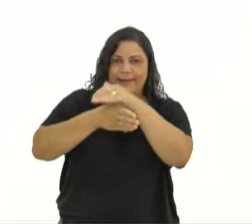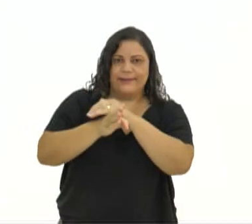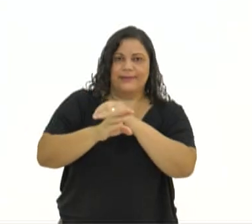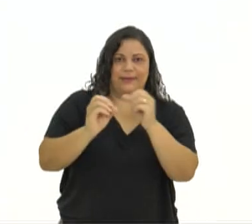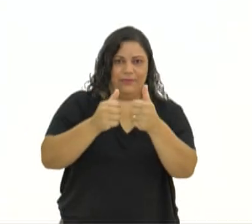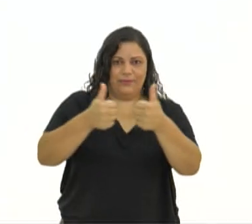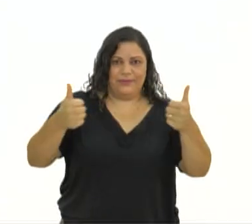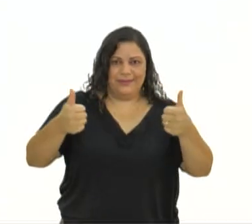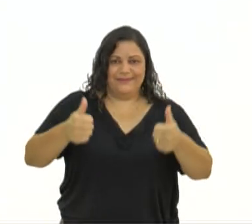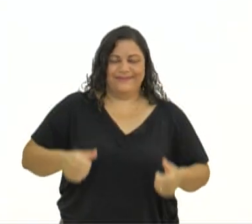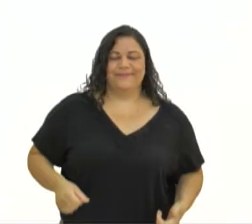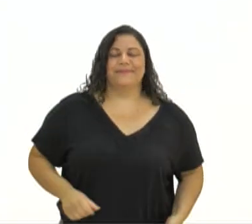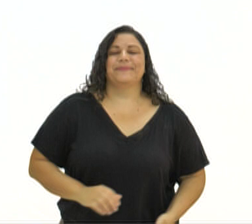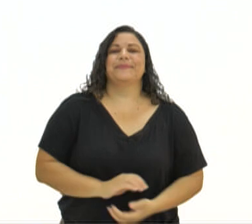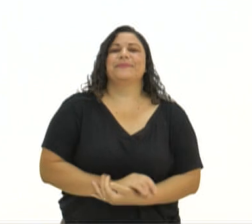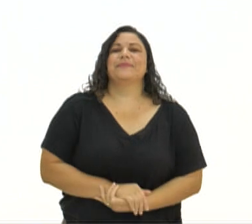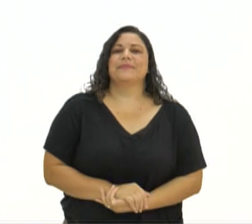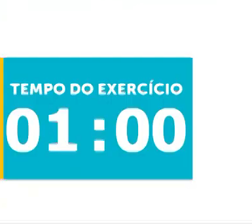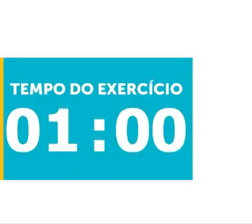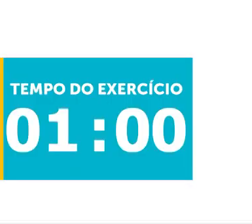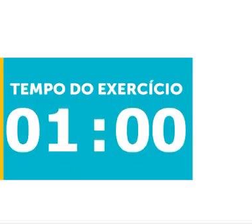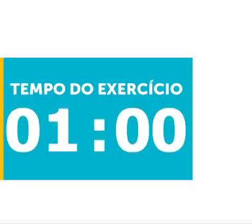retorna.